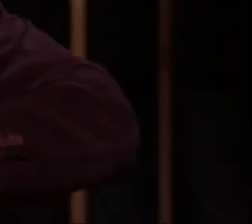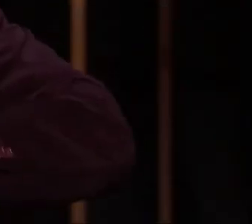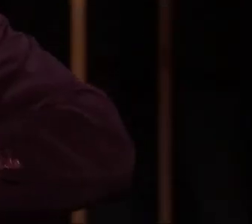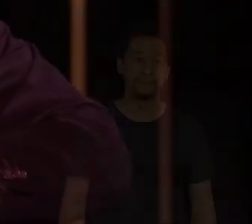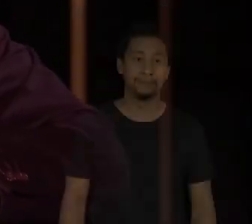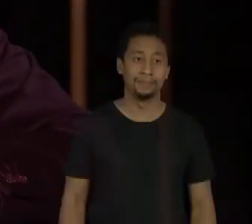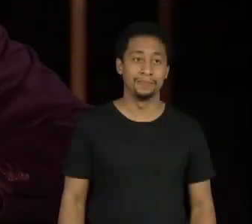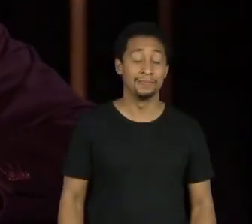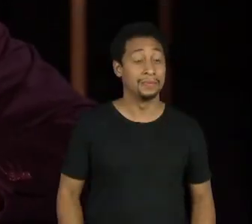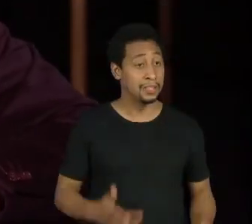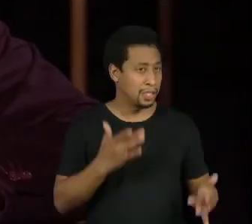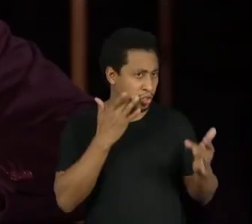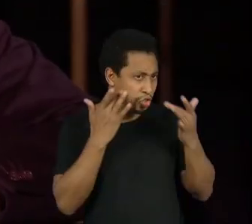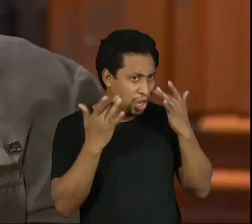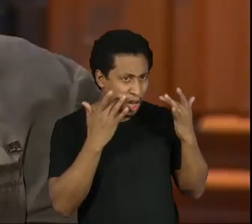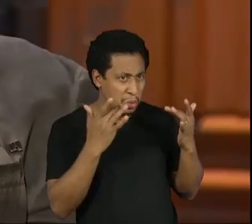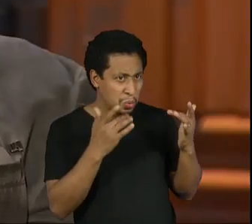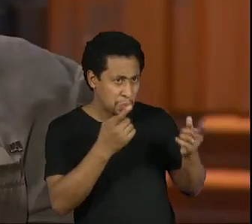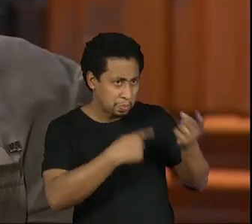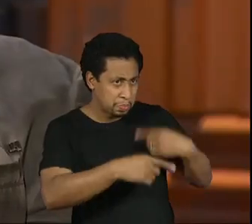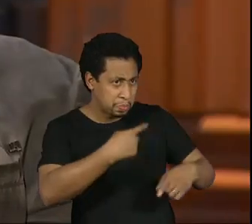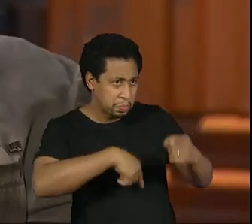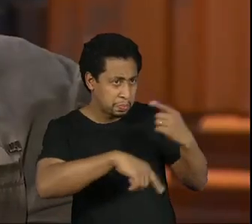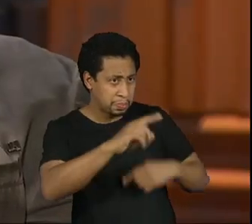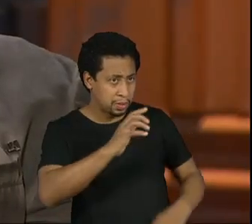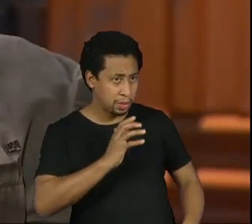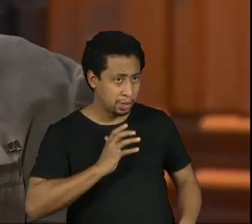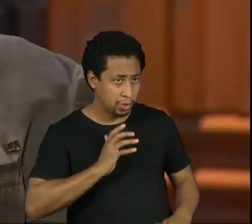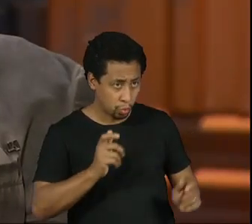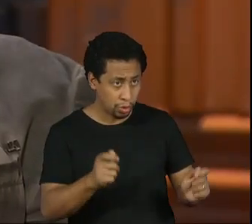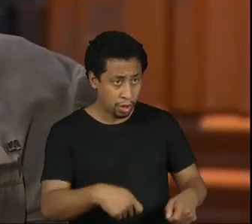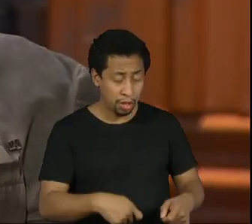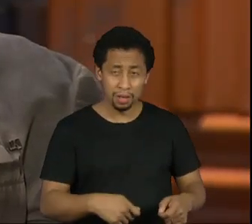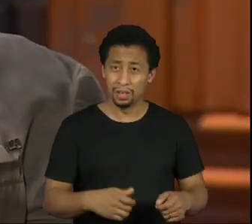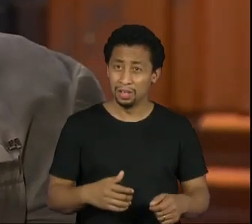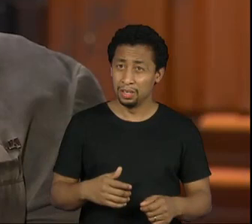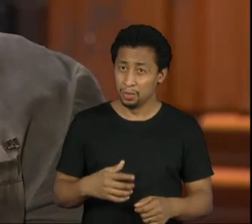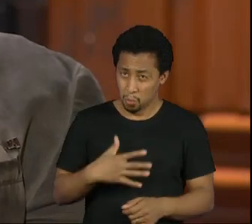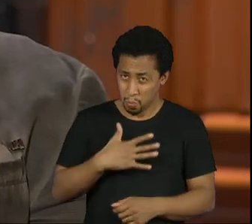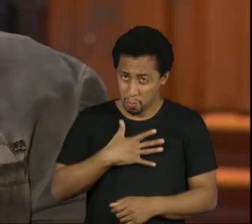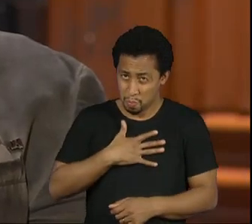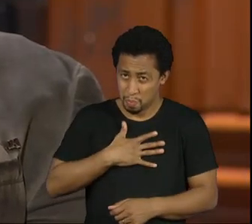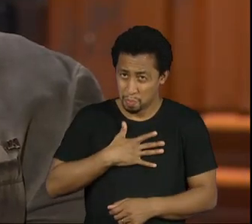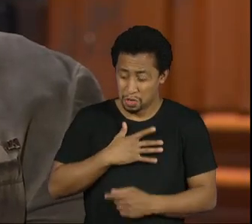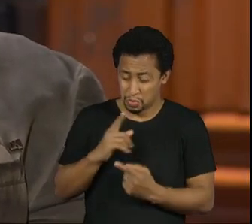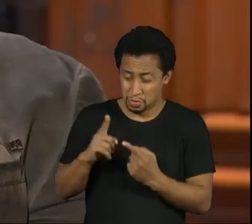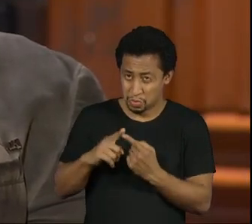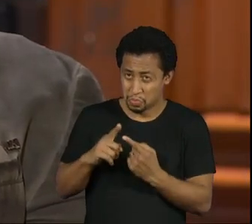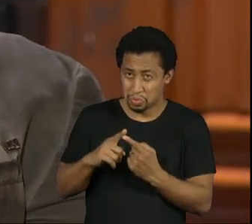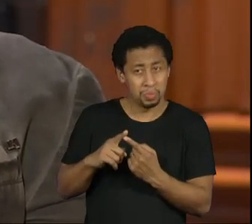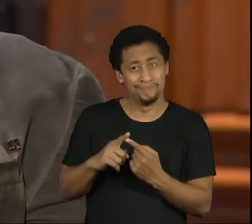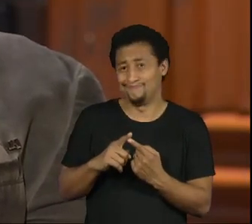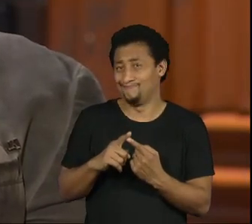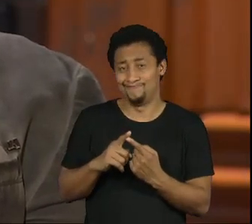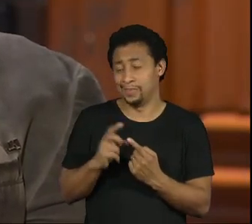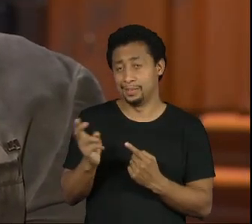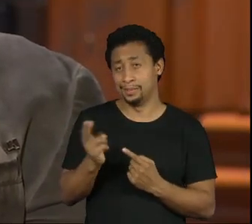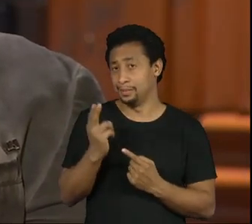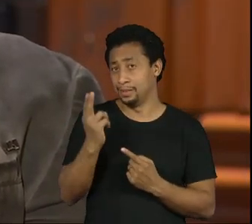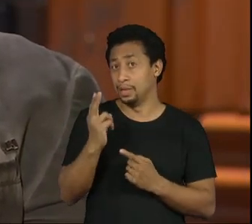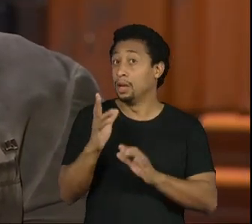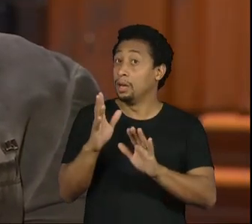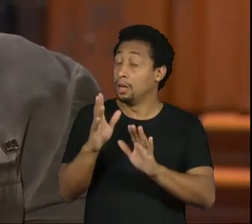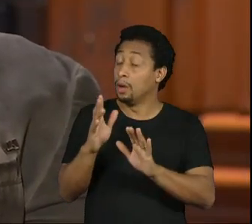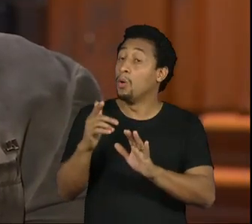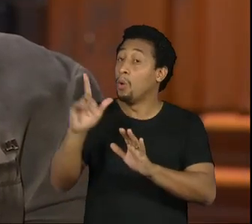o teatro da dinheiro o meu tipo de teatro não ter deve ter um tipo de teatro que das eu acho que em